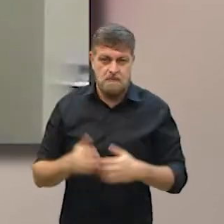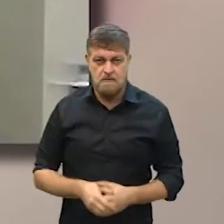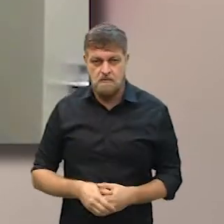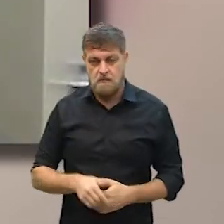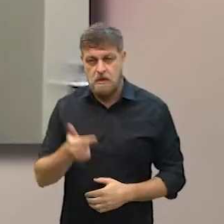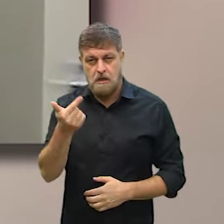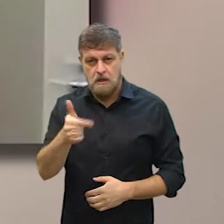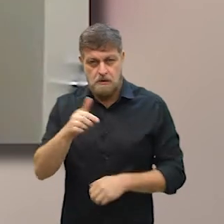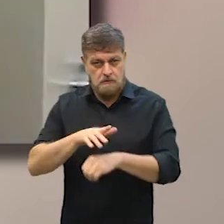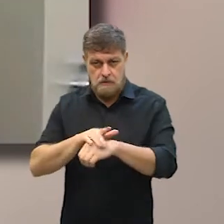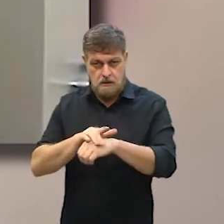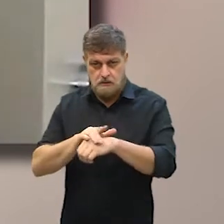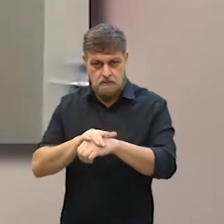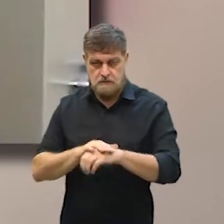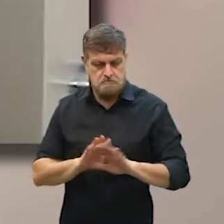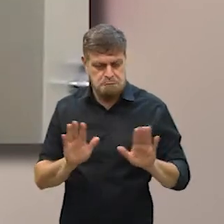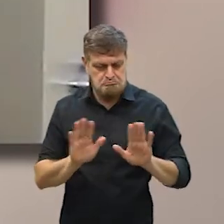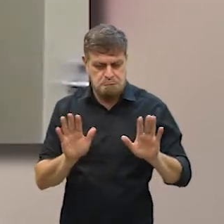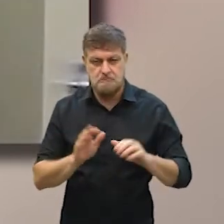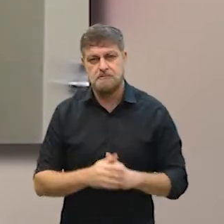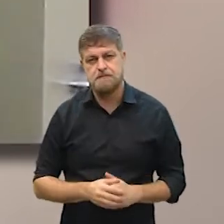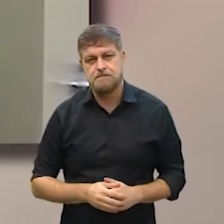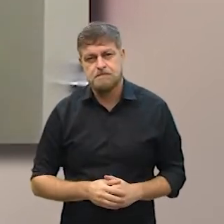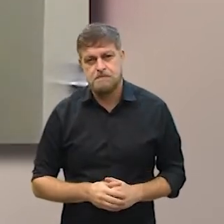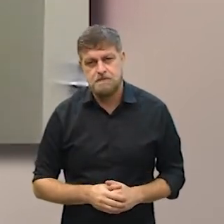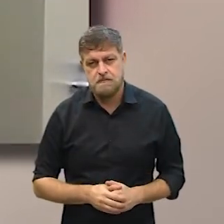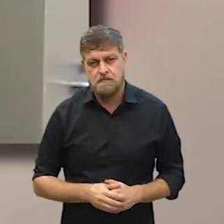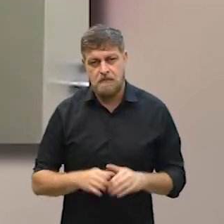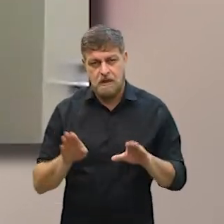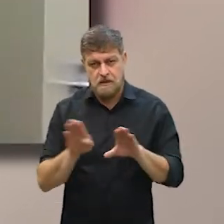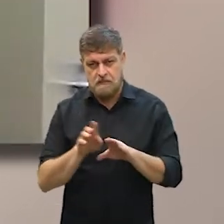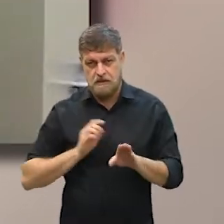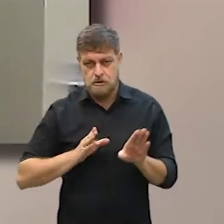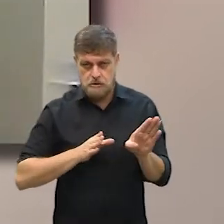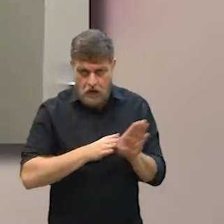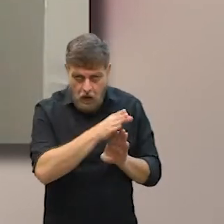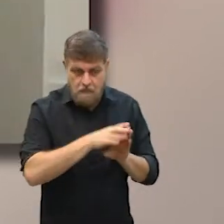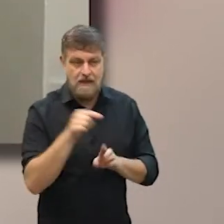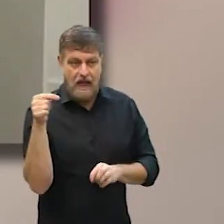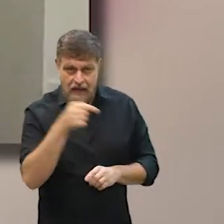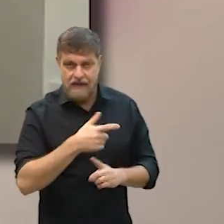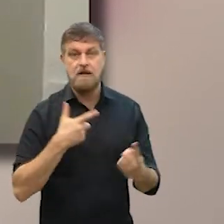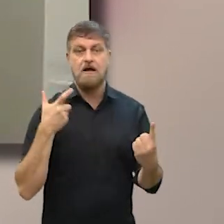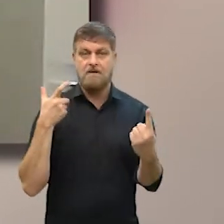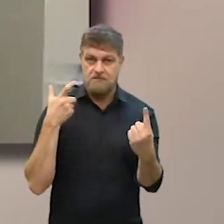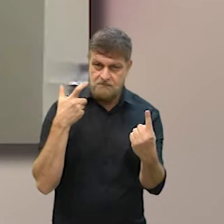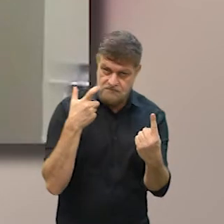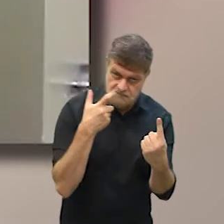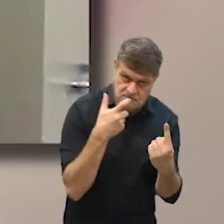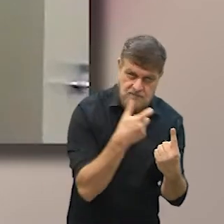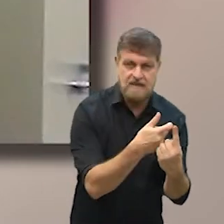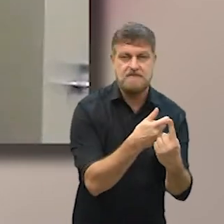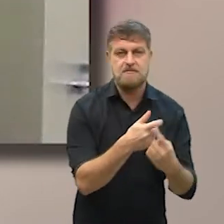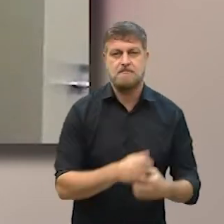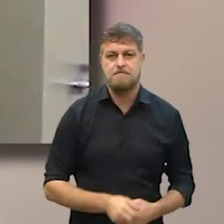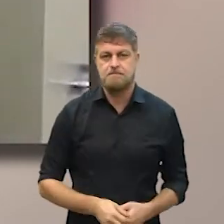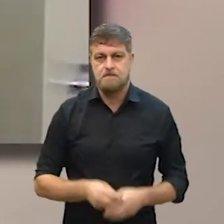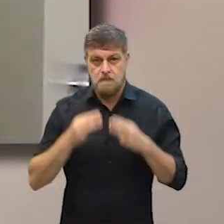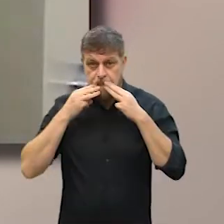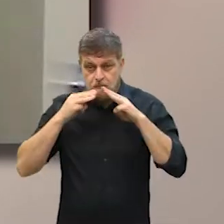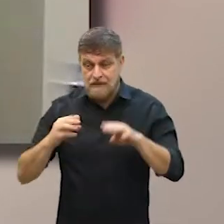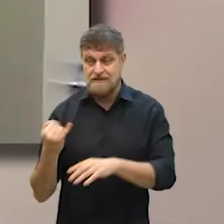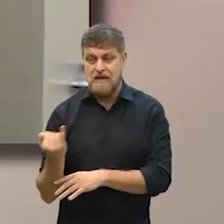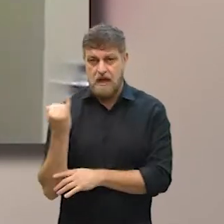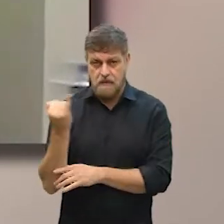geral da pessoa sentem lúpus eritematoso sistêmico está também recomendado com esses pacientes fazer vacinação aliás